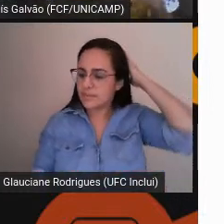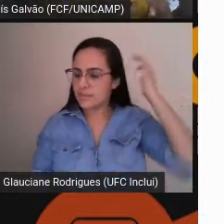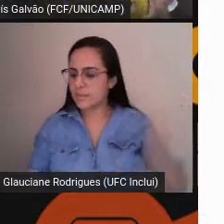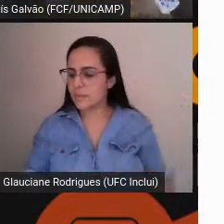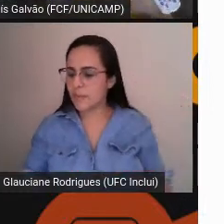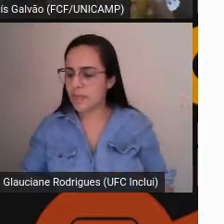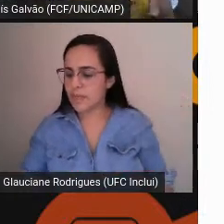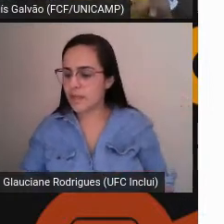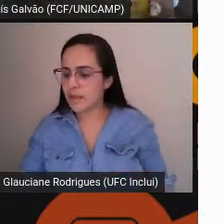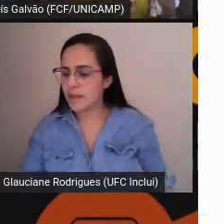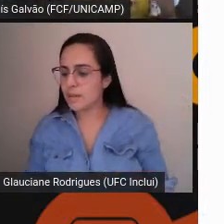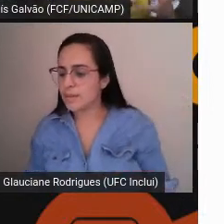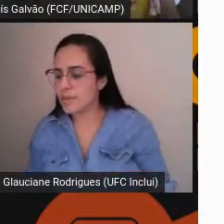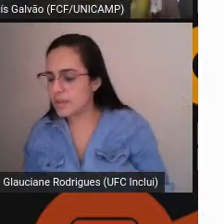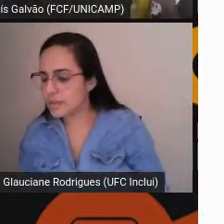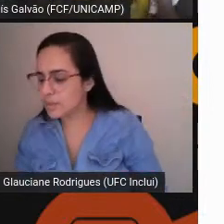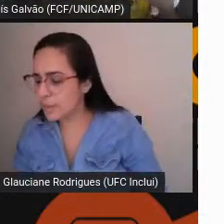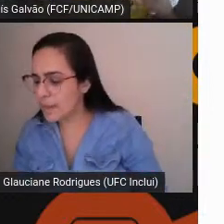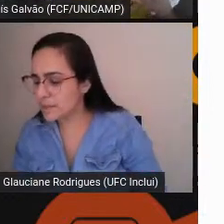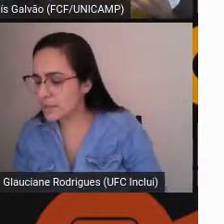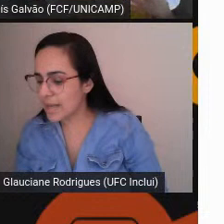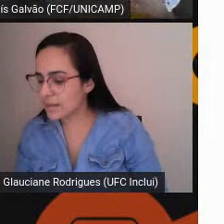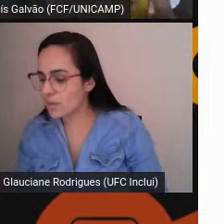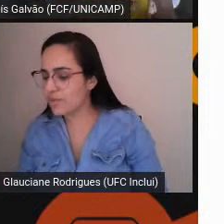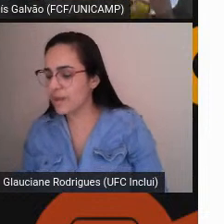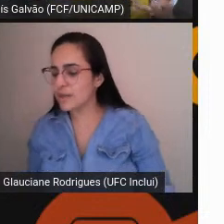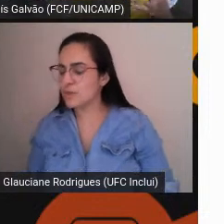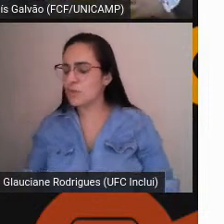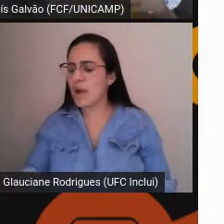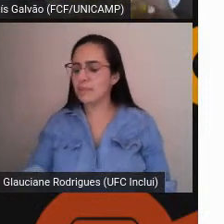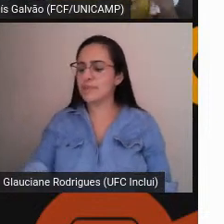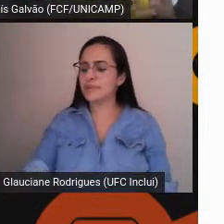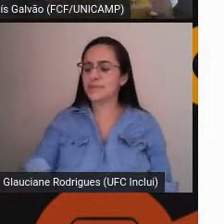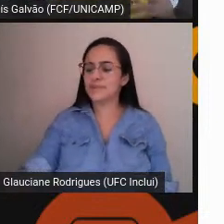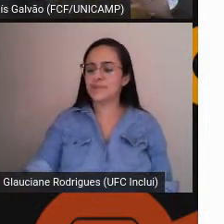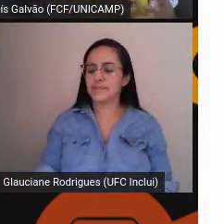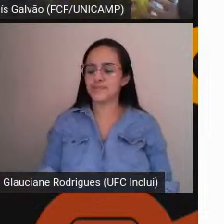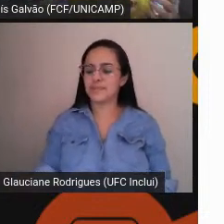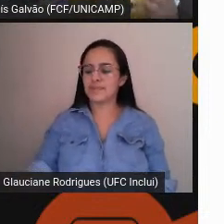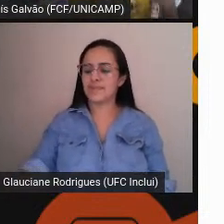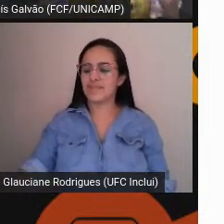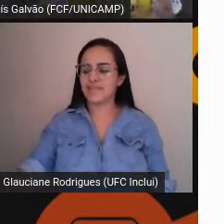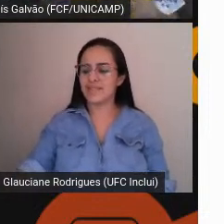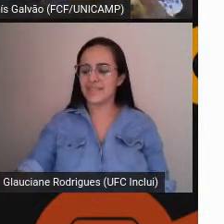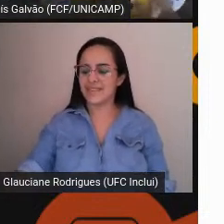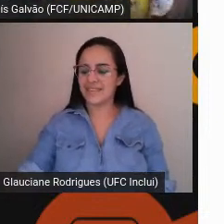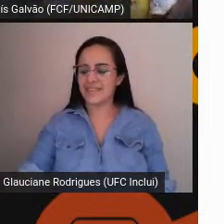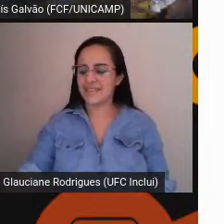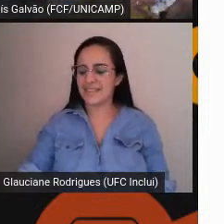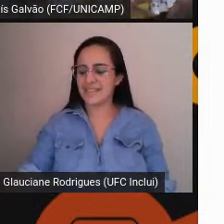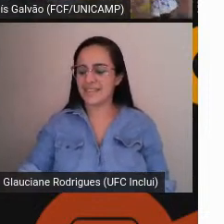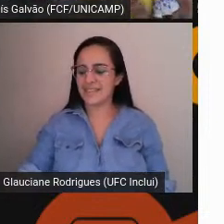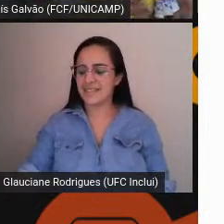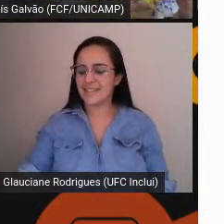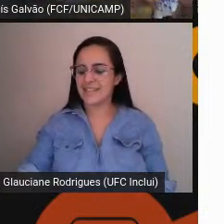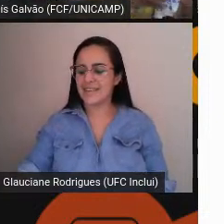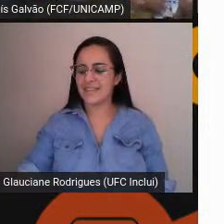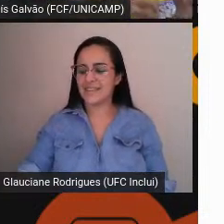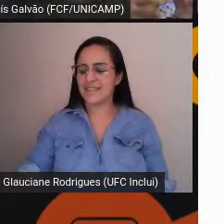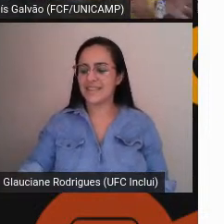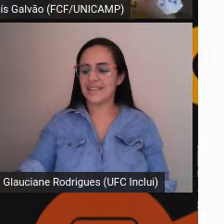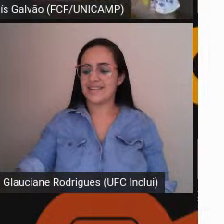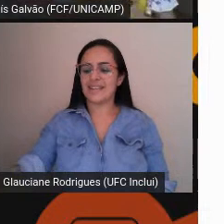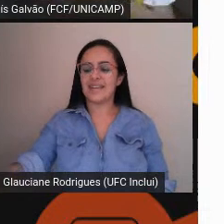espero deixar claro que são necessárias ferramentas e estrutura, né? Tanto de tempo